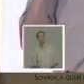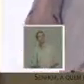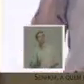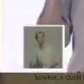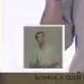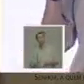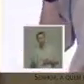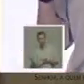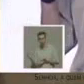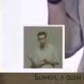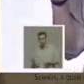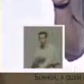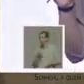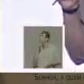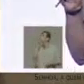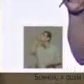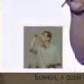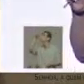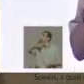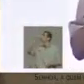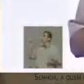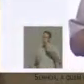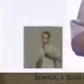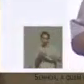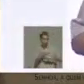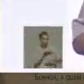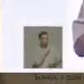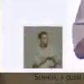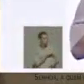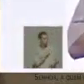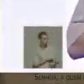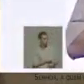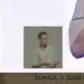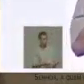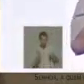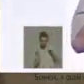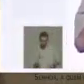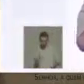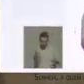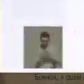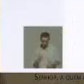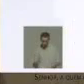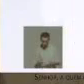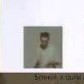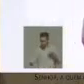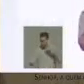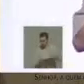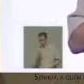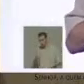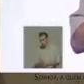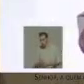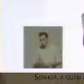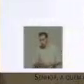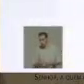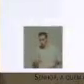jovens se reduzir a uma fantasia. Fantasia física, fantasia sexual, mas ele não